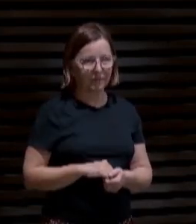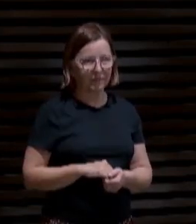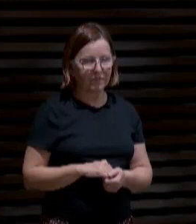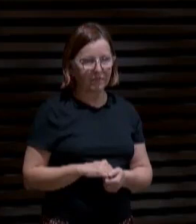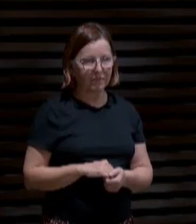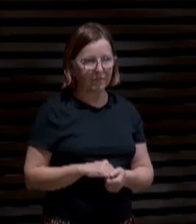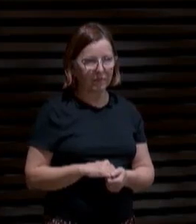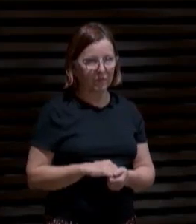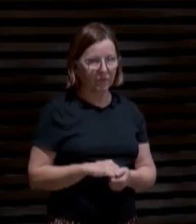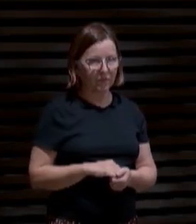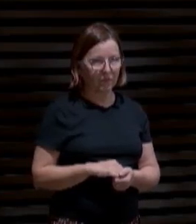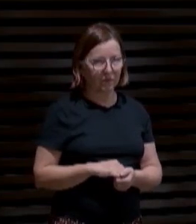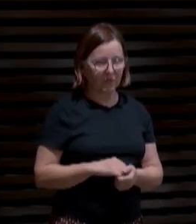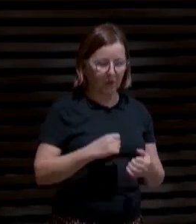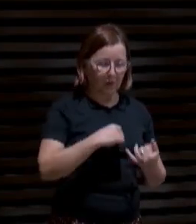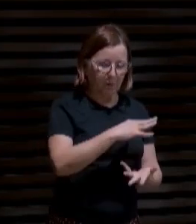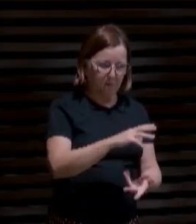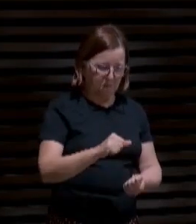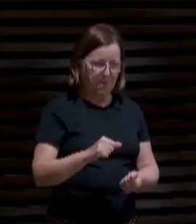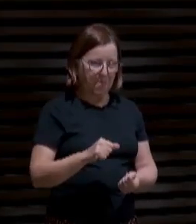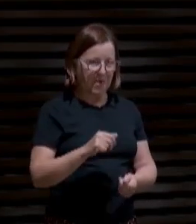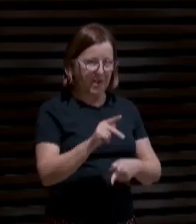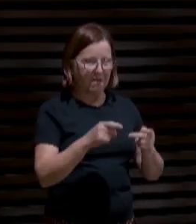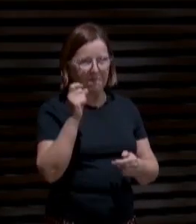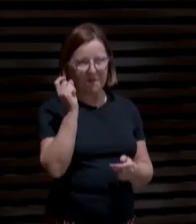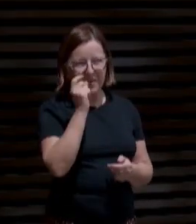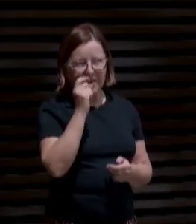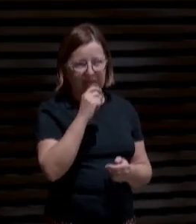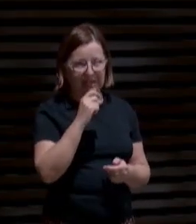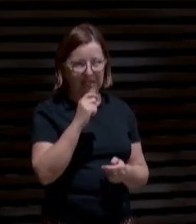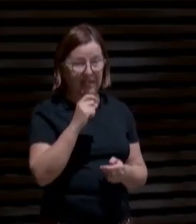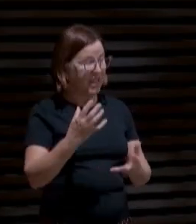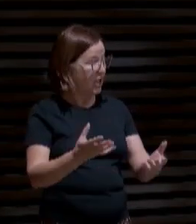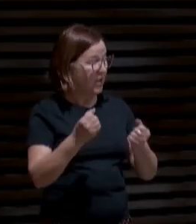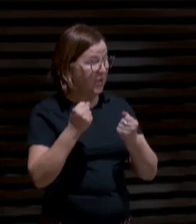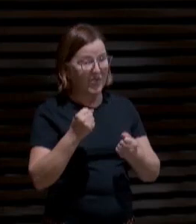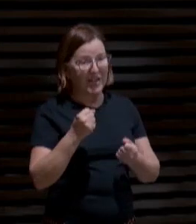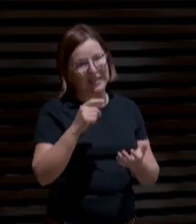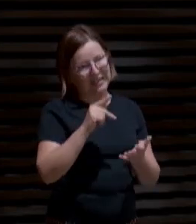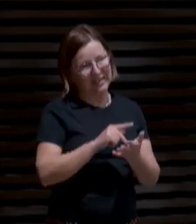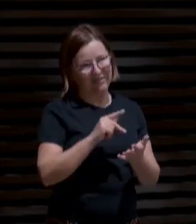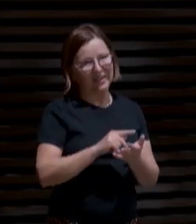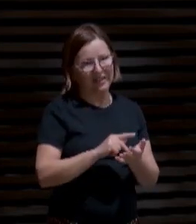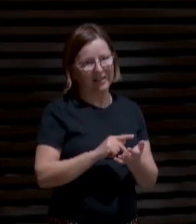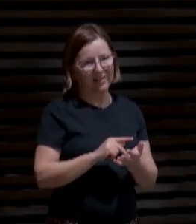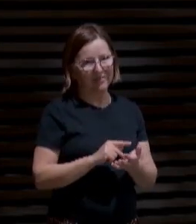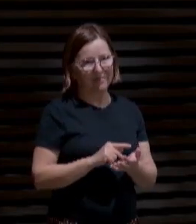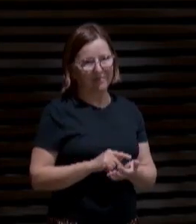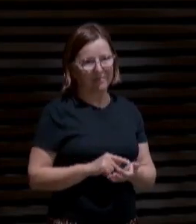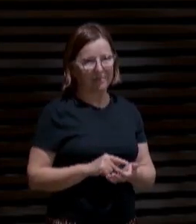No mundo caído da mentira, a verdade é desaprovada por ser a verdade.